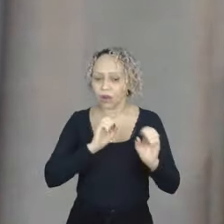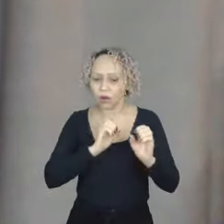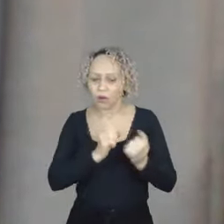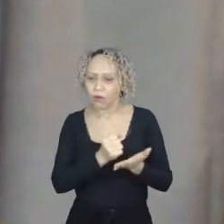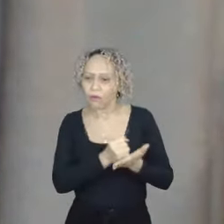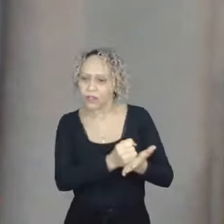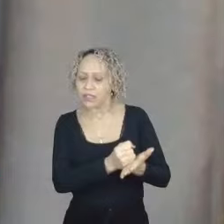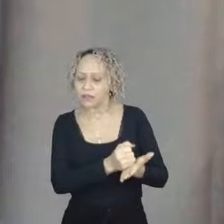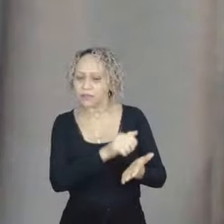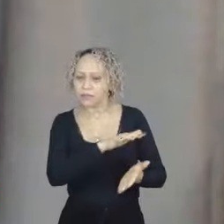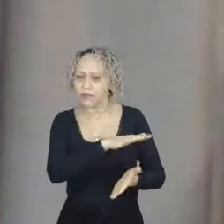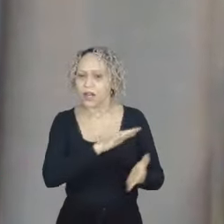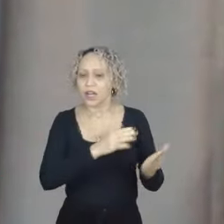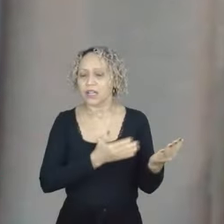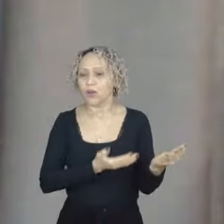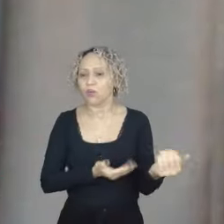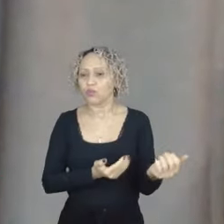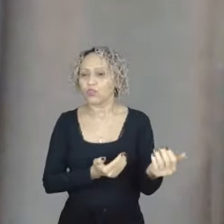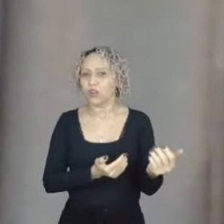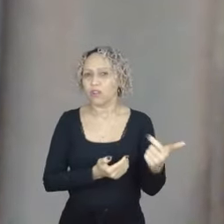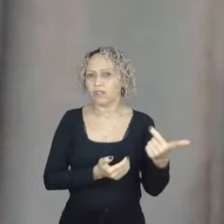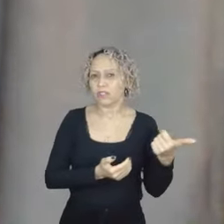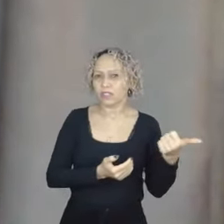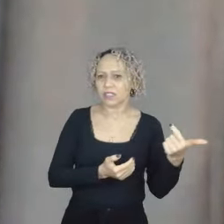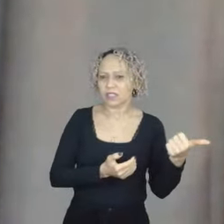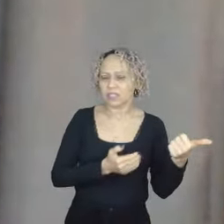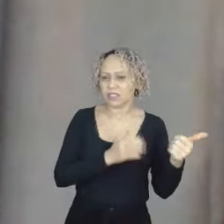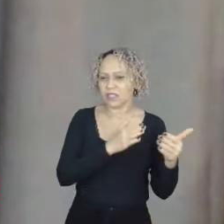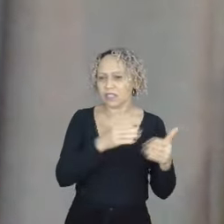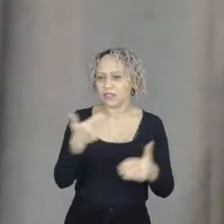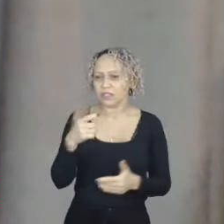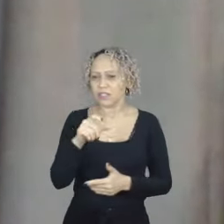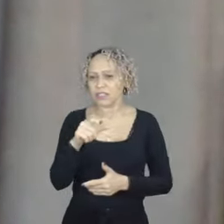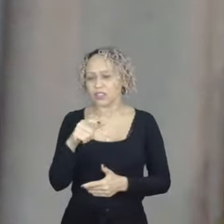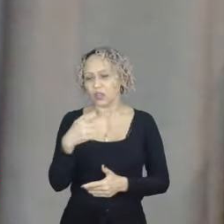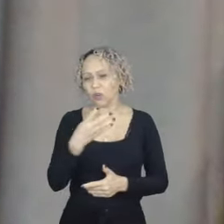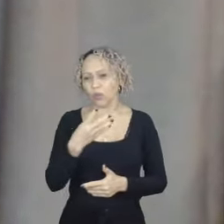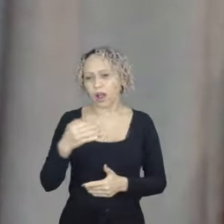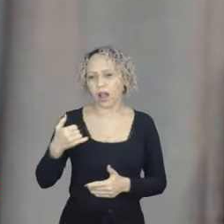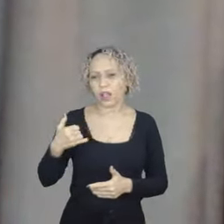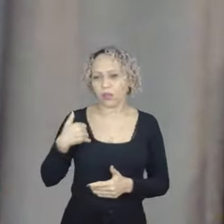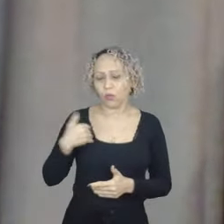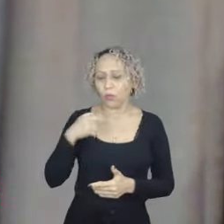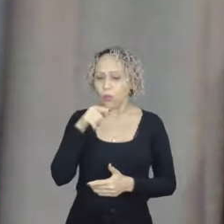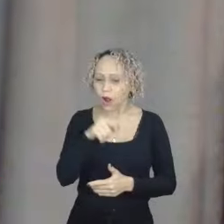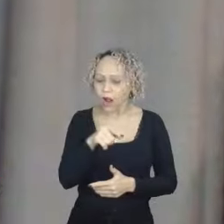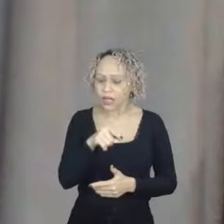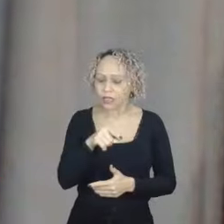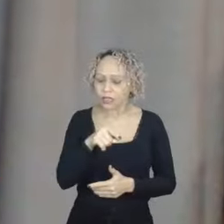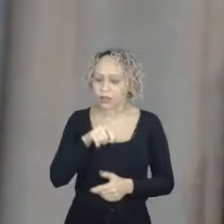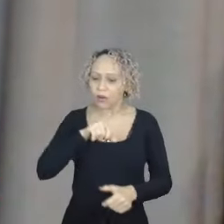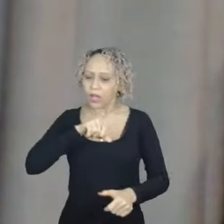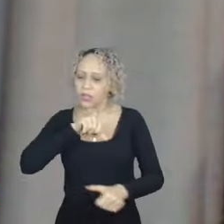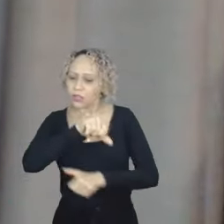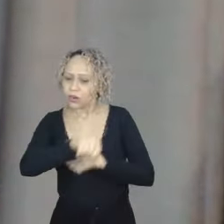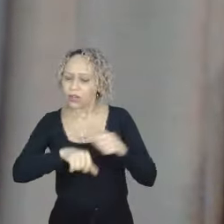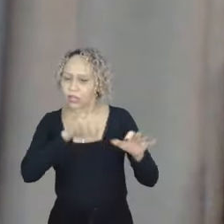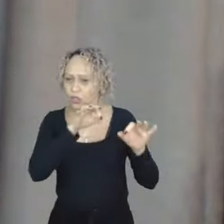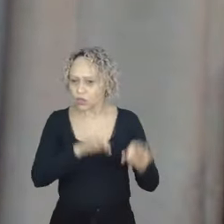a 24 anos uma oportunidade que hoje eles não têm. Então, me parece uma troca justa, que